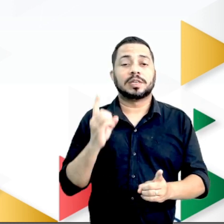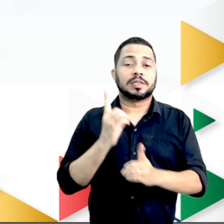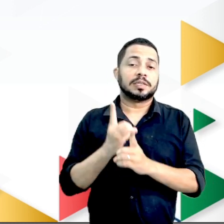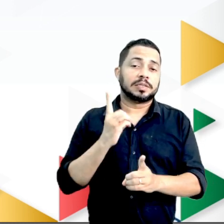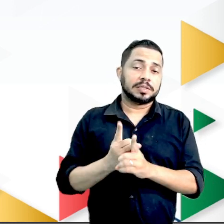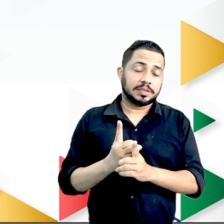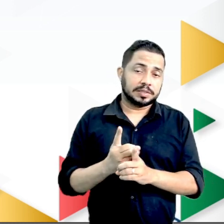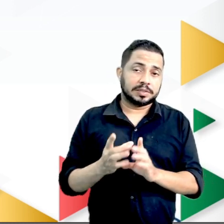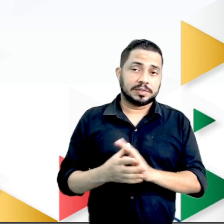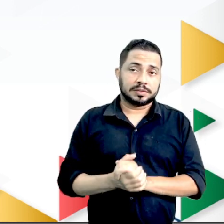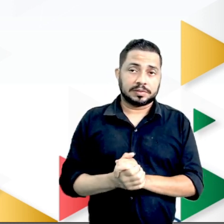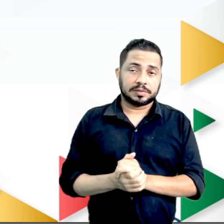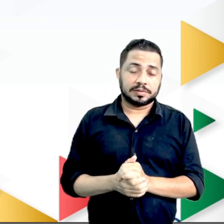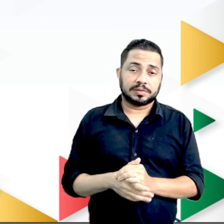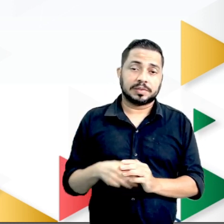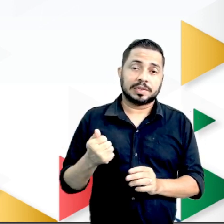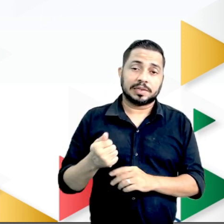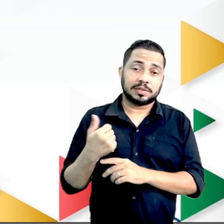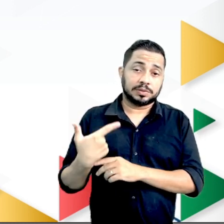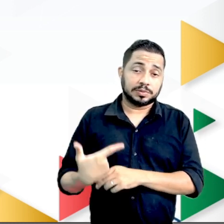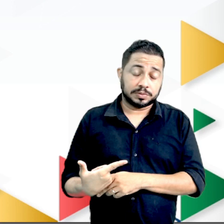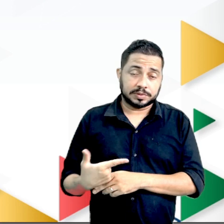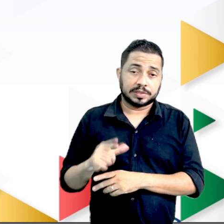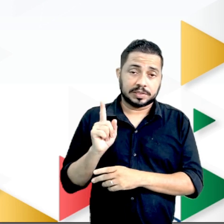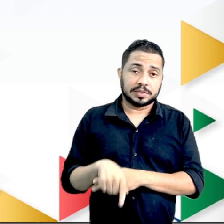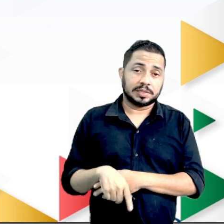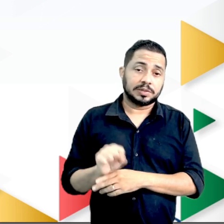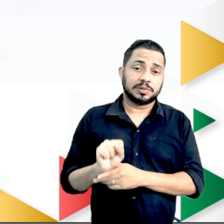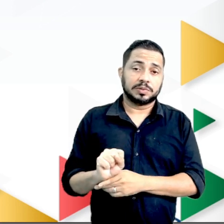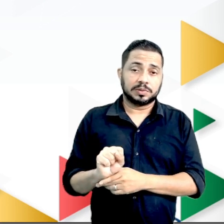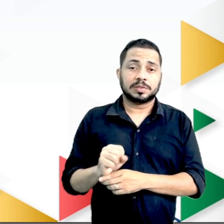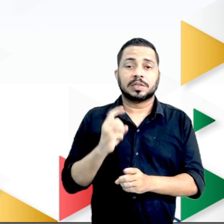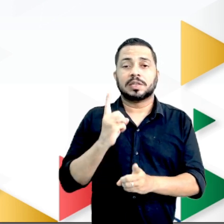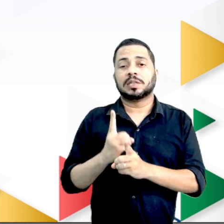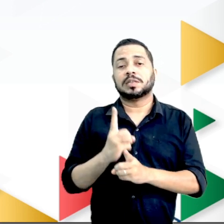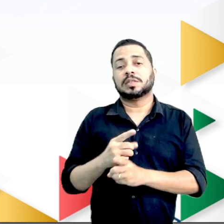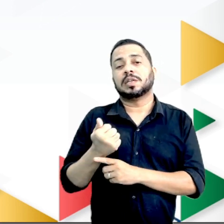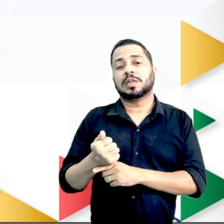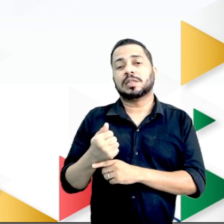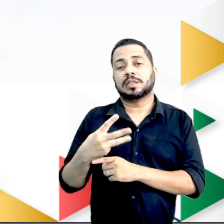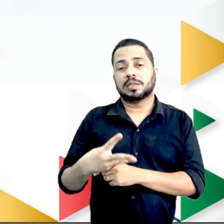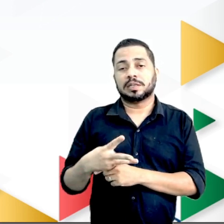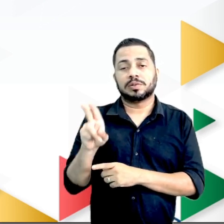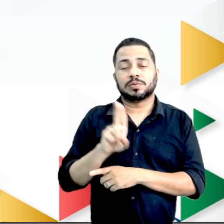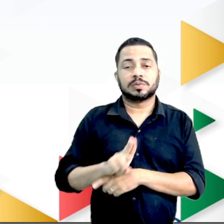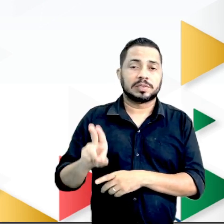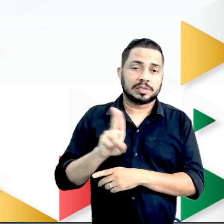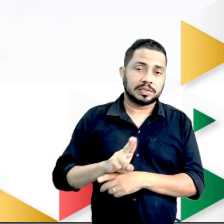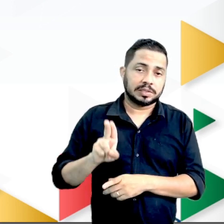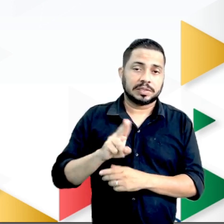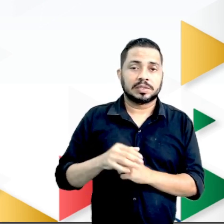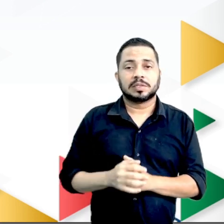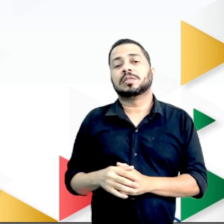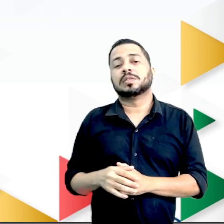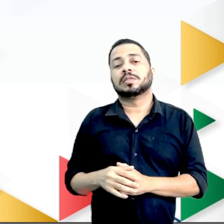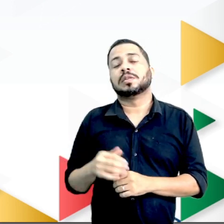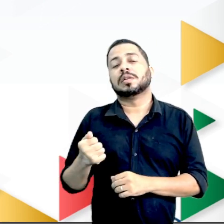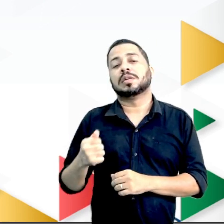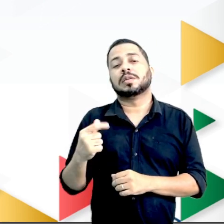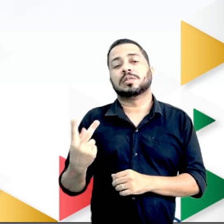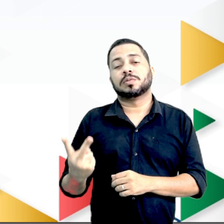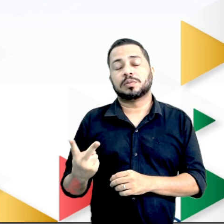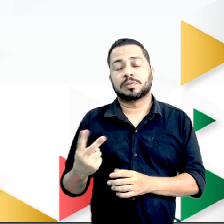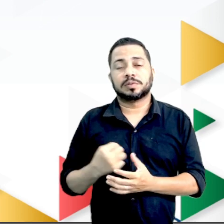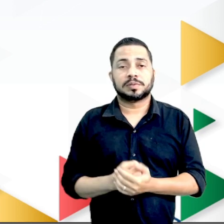achar, já que o A2 é 8, vamos achar o A3 e vamos utilizar exatamente o A2